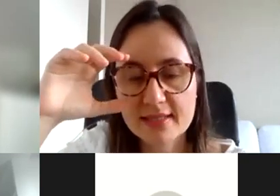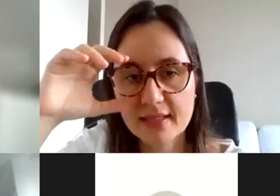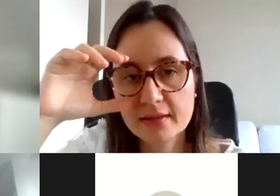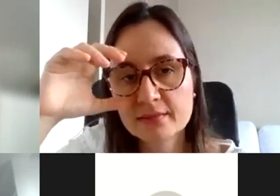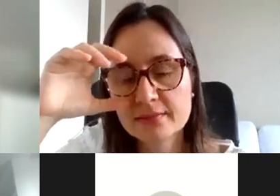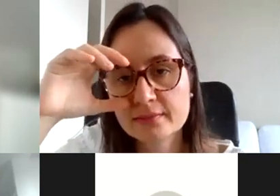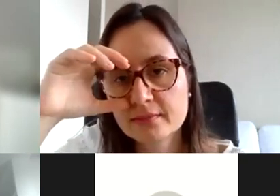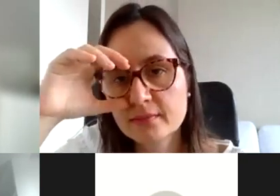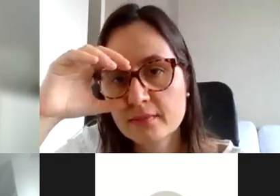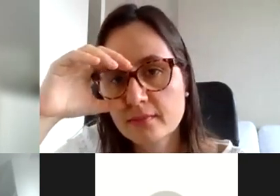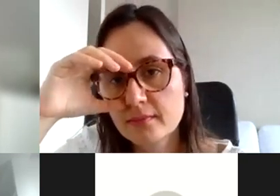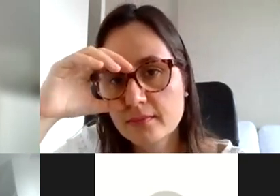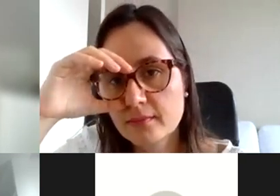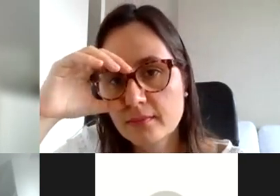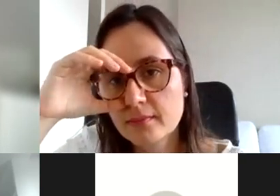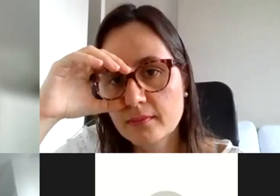Começa às 13, né?